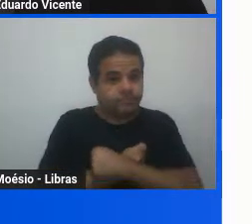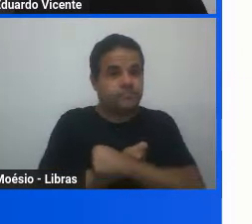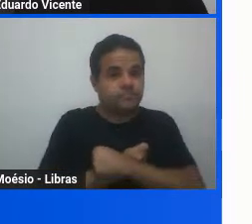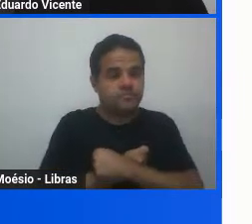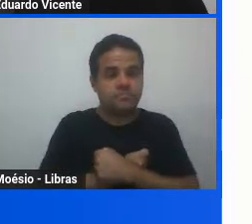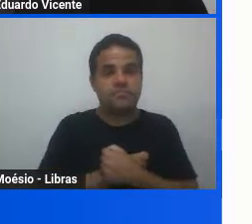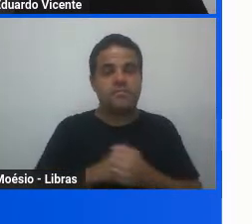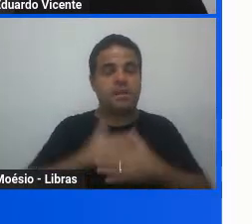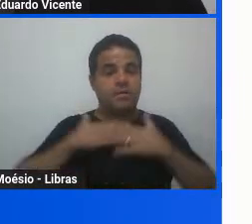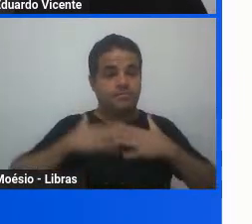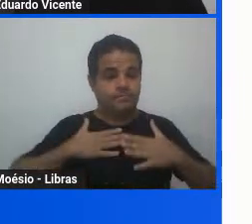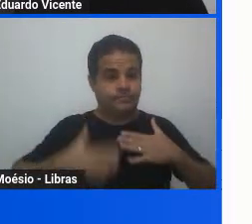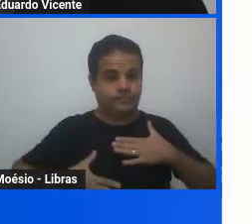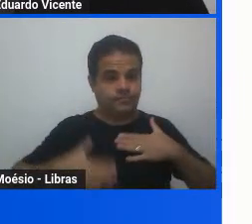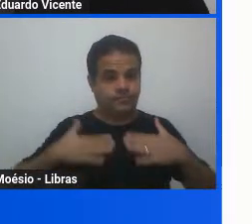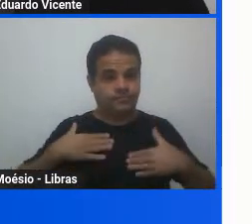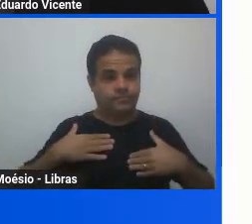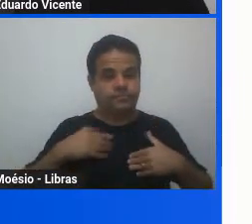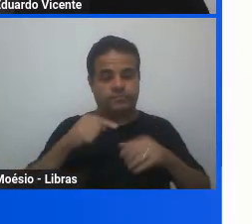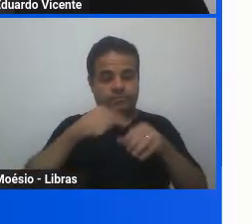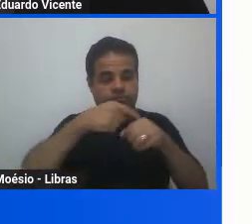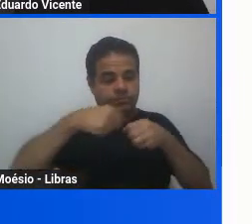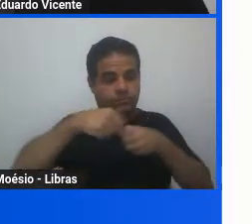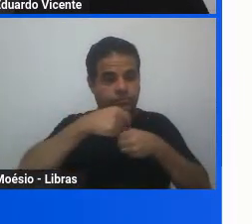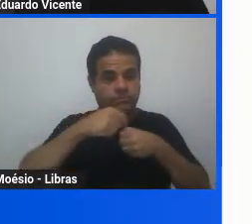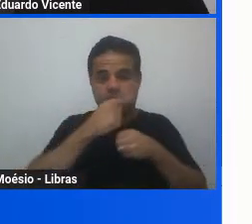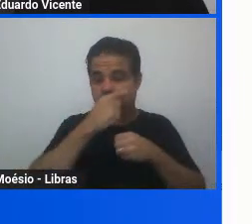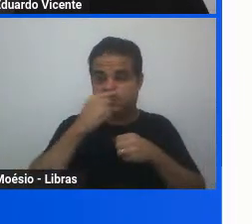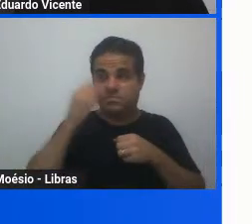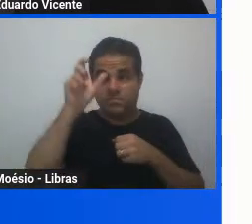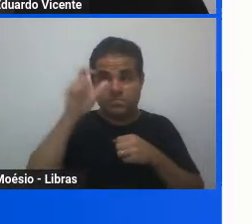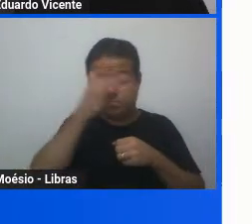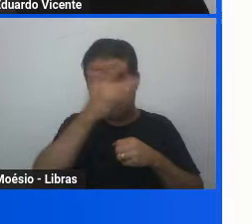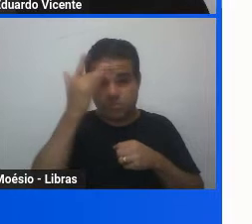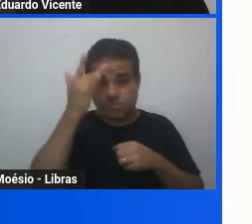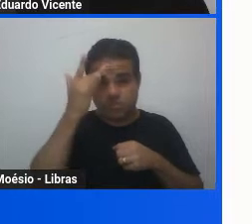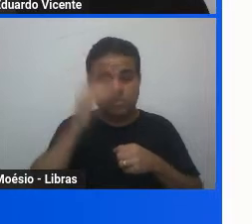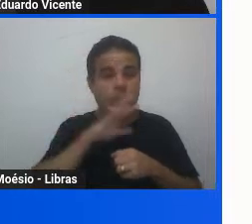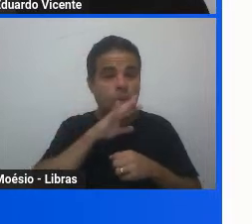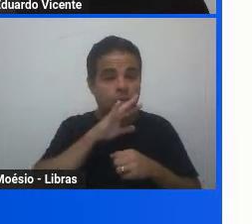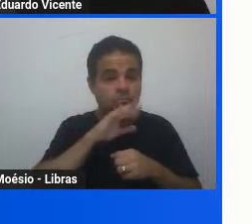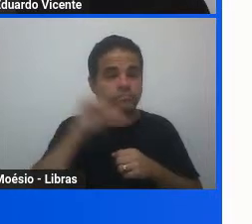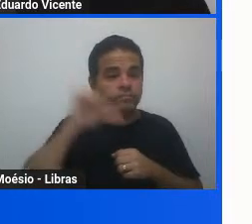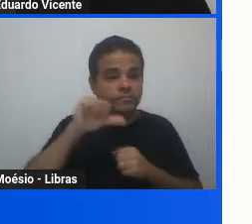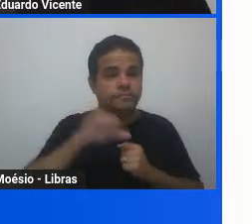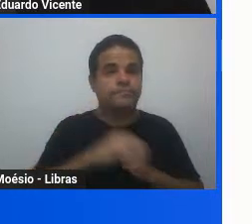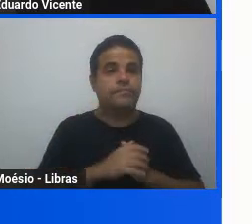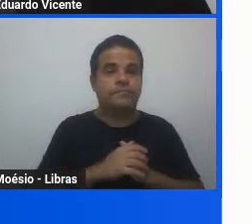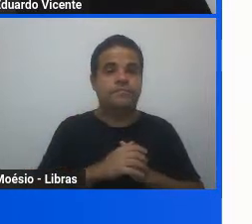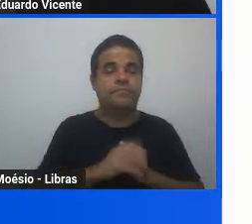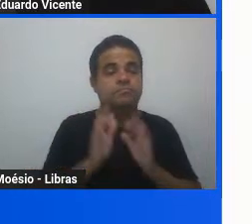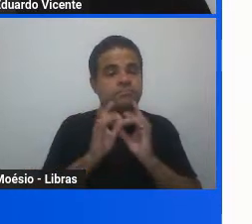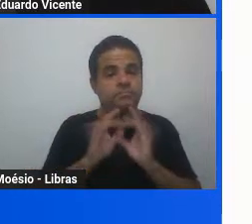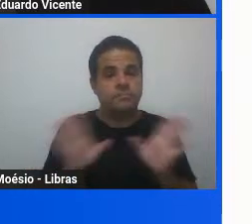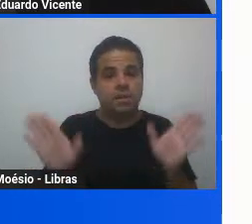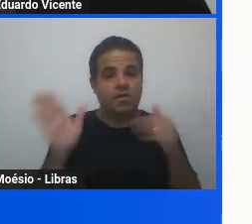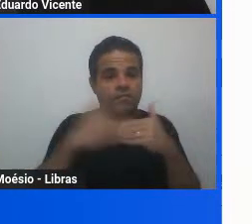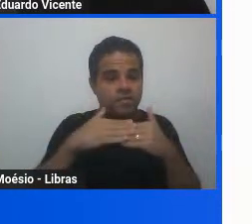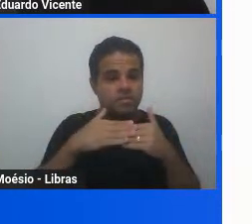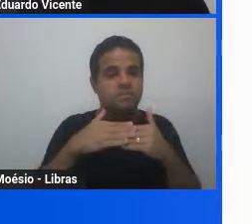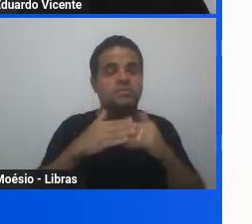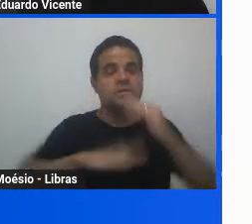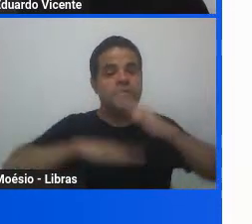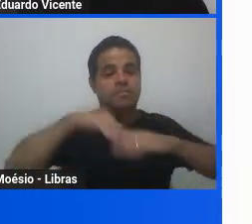caixa torácica e o umbigo da pessoa engasgada. Vou fechar bem uma das mãos, mantendo